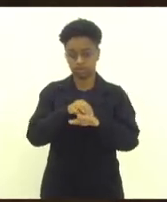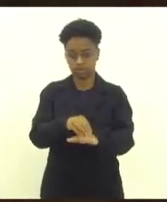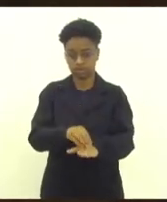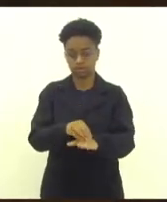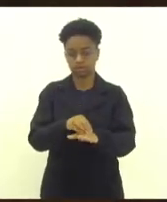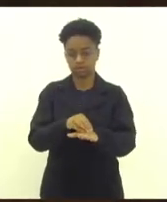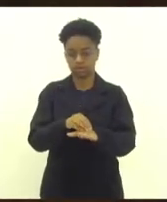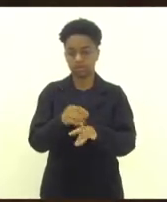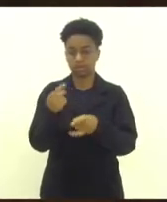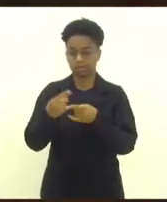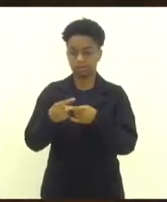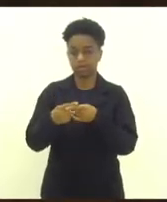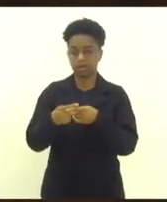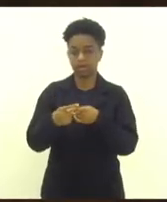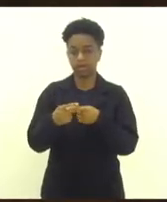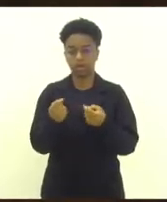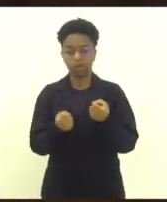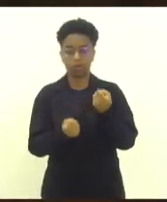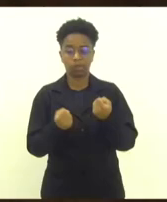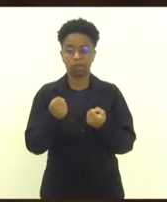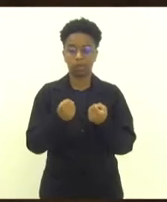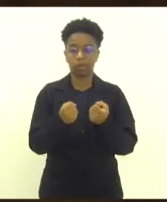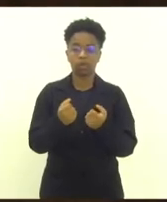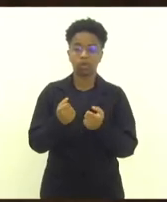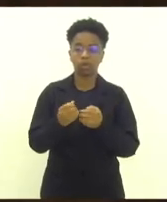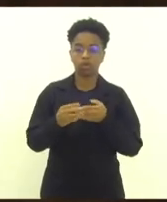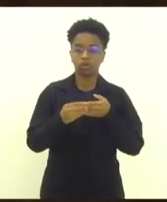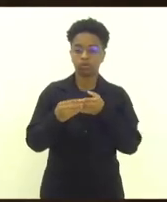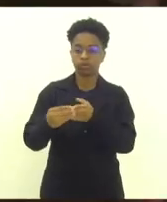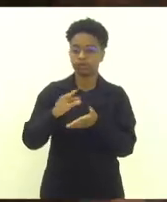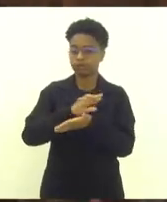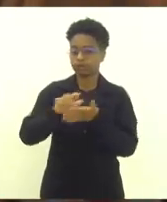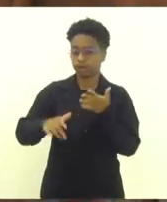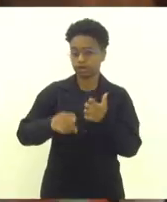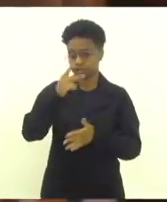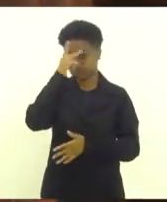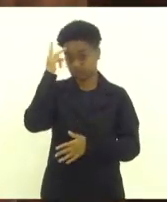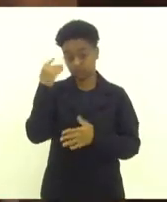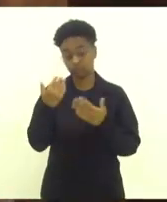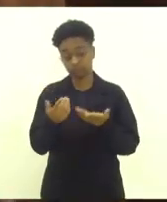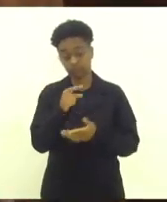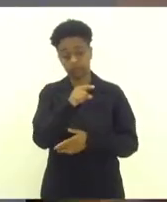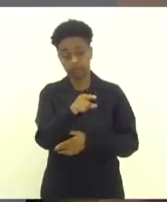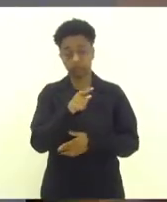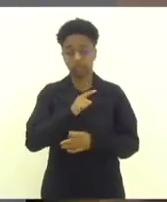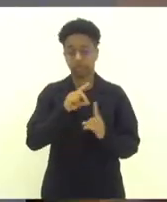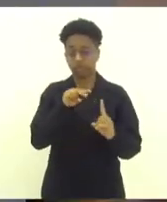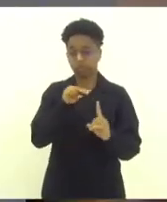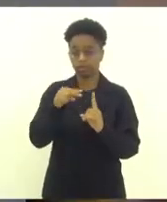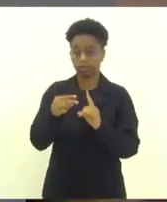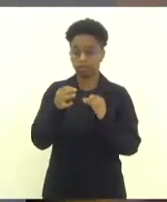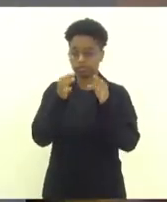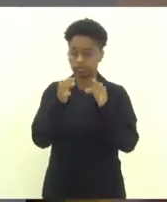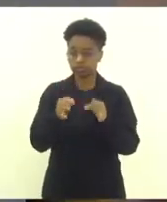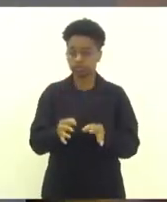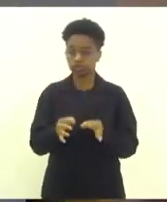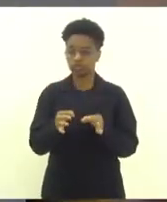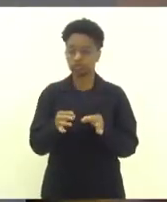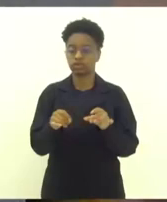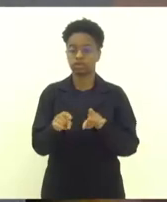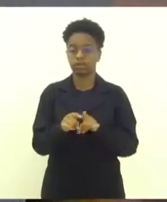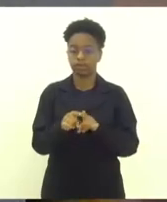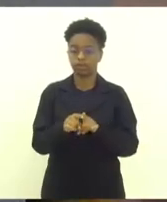do qual transportaram milhões e milhões de pessoas então vossa excelência com olhar de Justiça com olhar